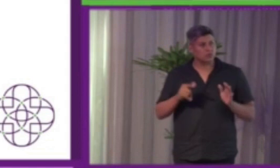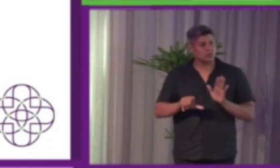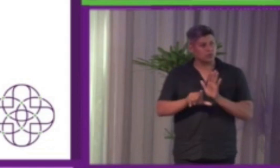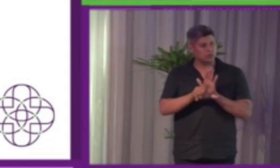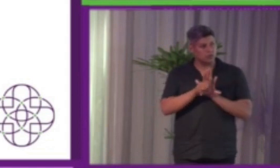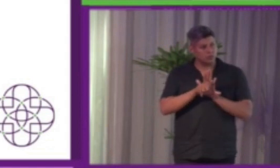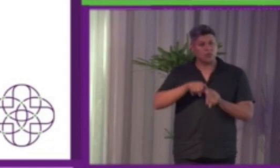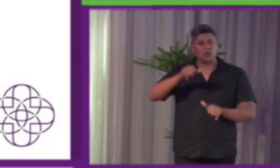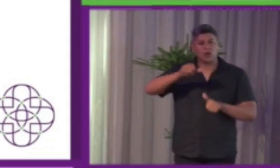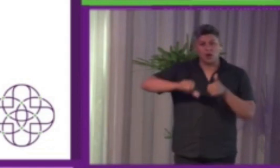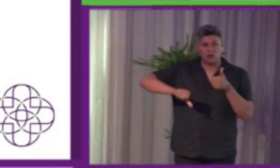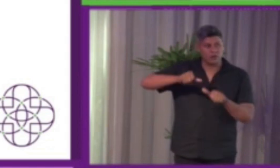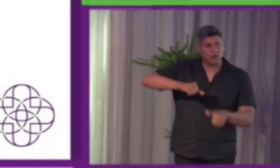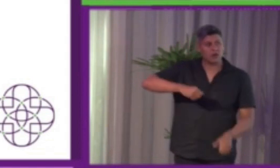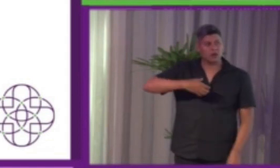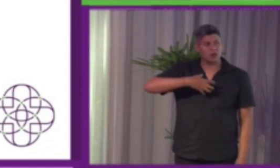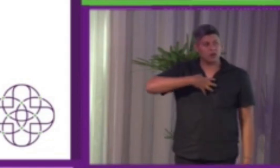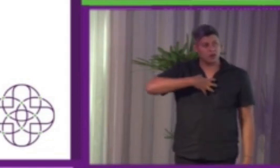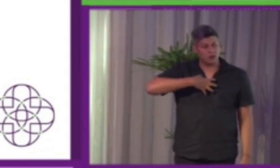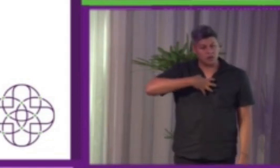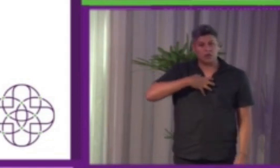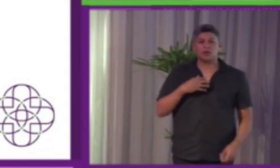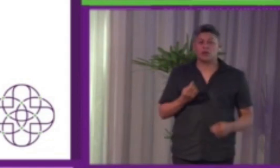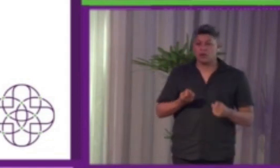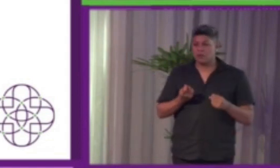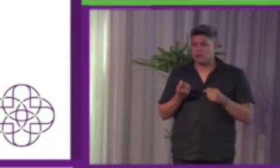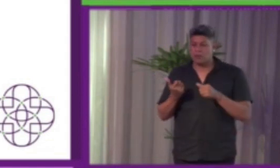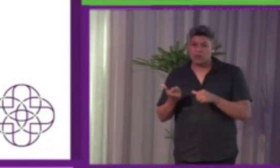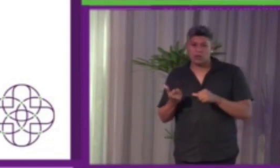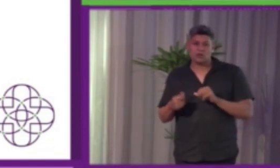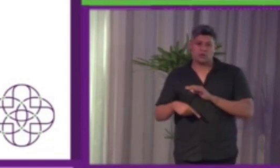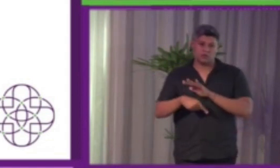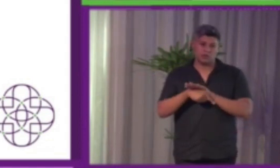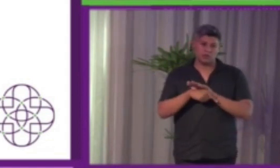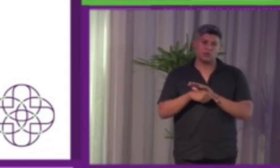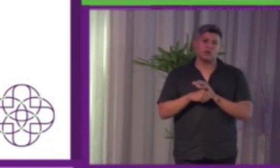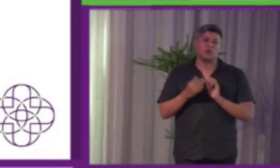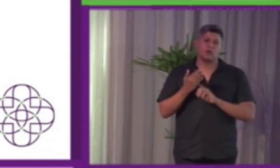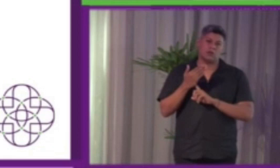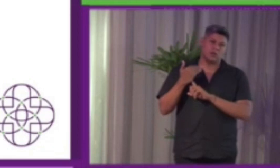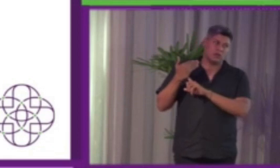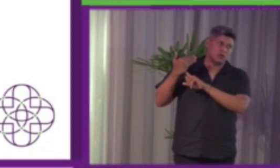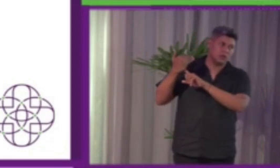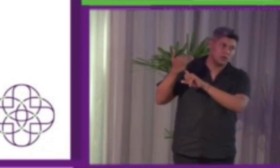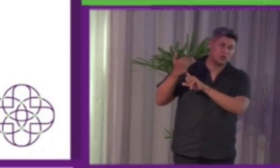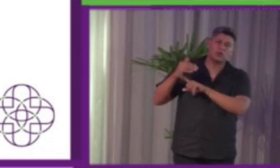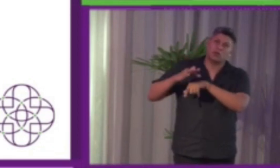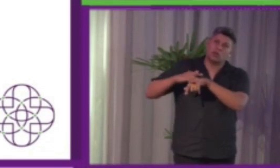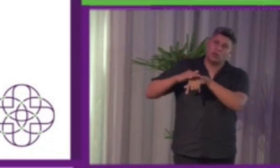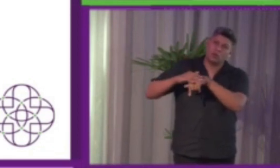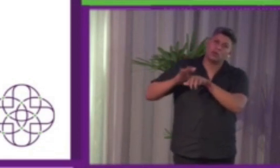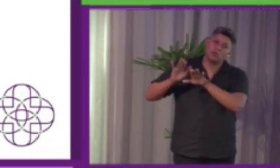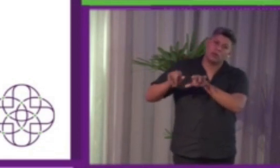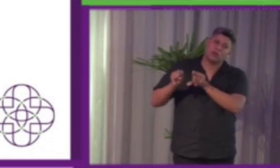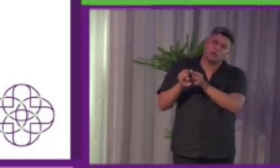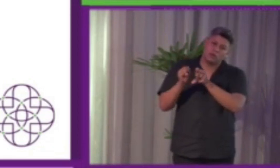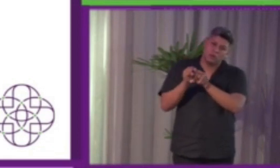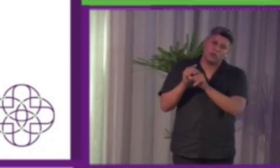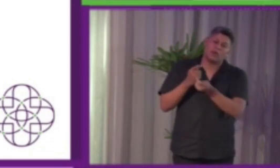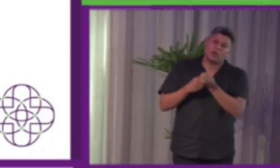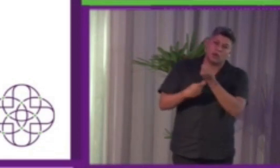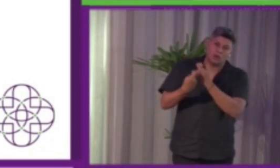os impactos em termos de benefício clínico de uma tecnologia, para tratar determinada doença, mas também os impactos